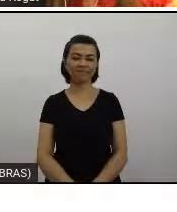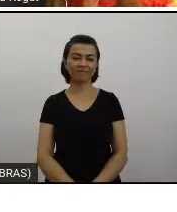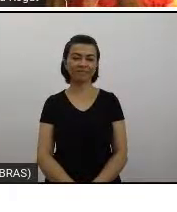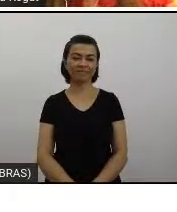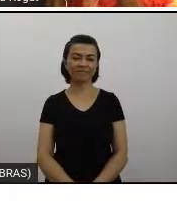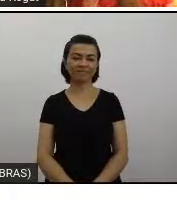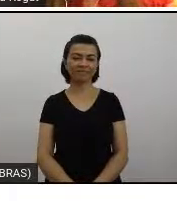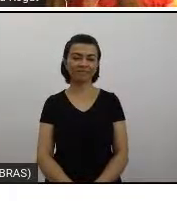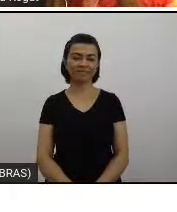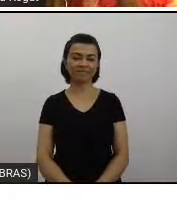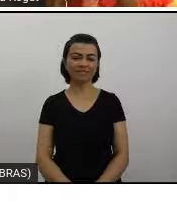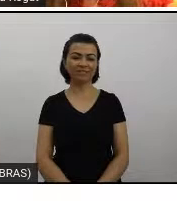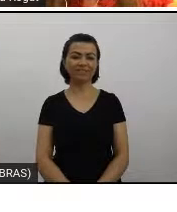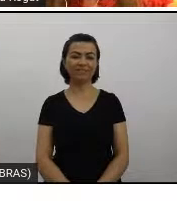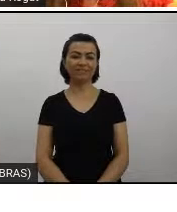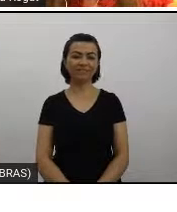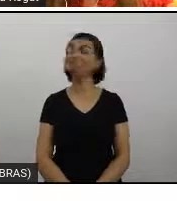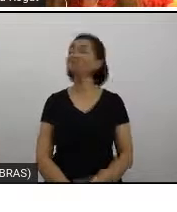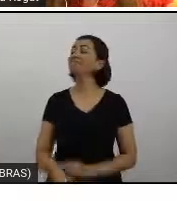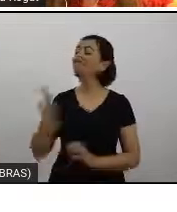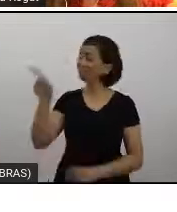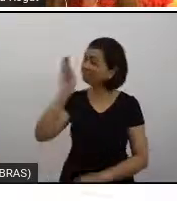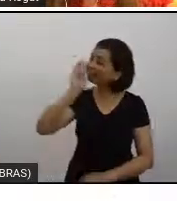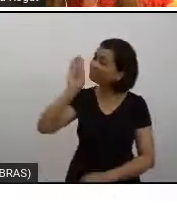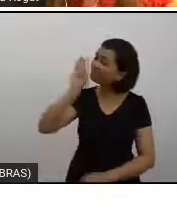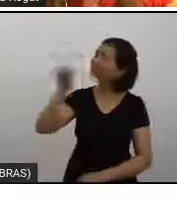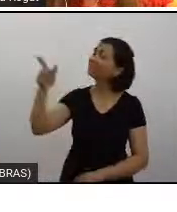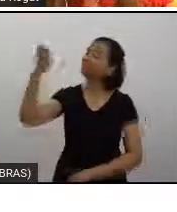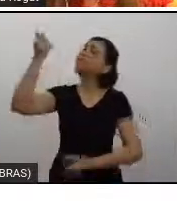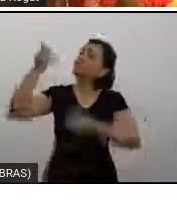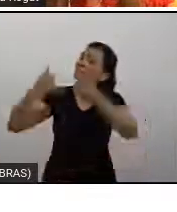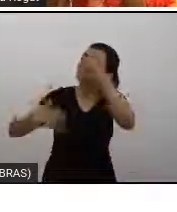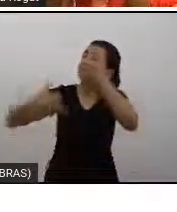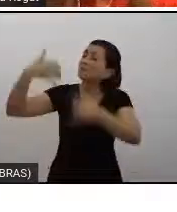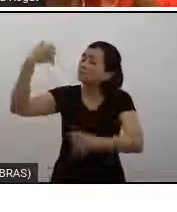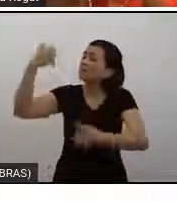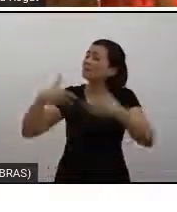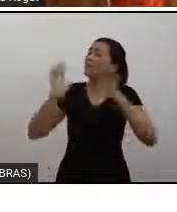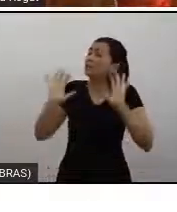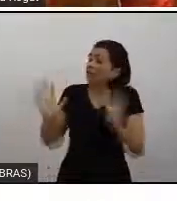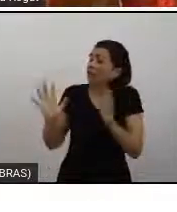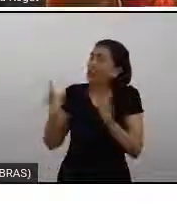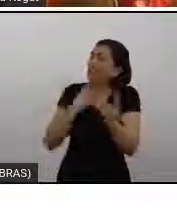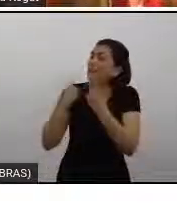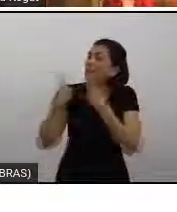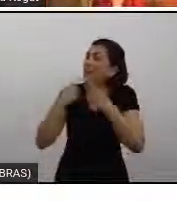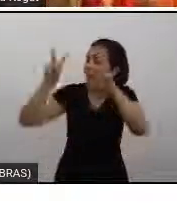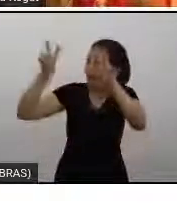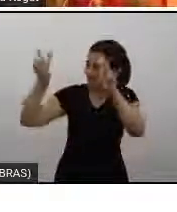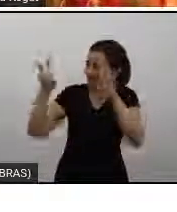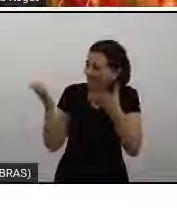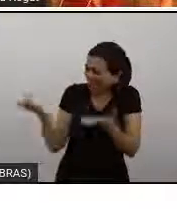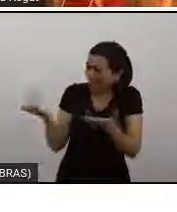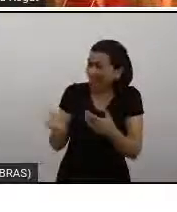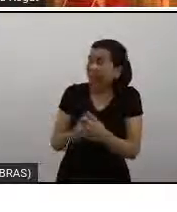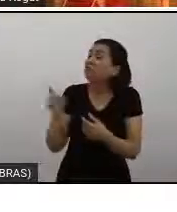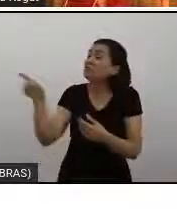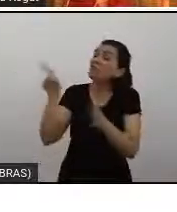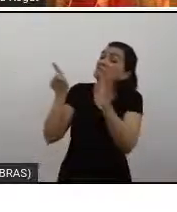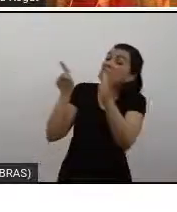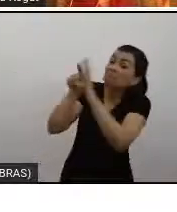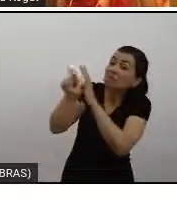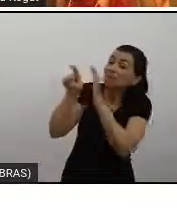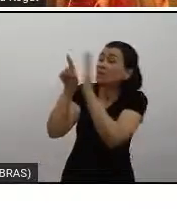Sandra, no fim, esse vídeo fala bastante do que a gente estava comentando, né? É muito ótimo, porque você pergunta para as pessoas,